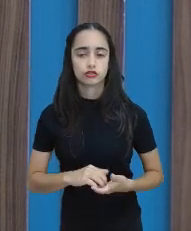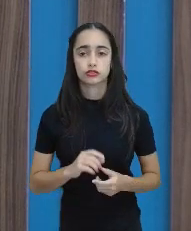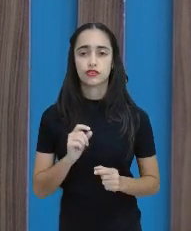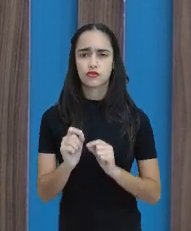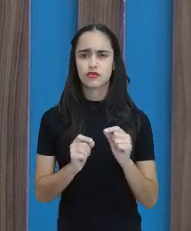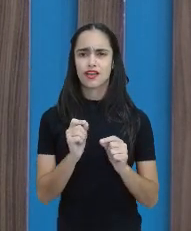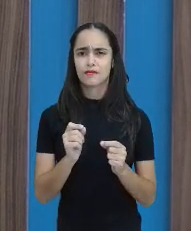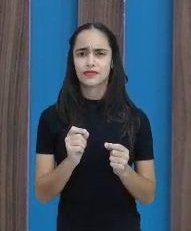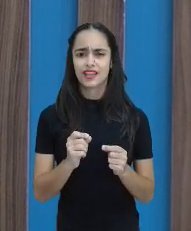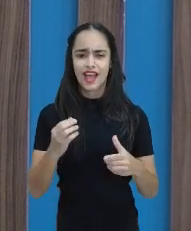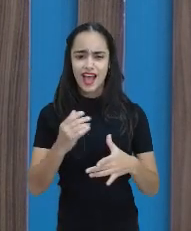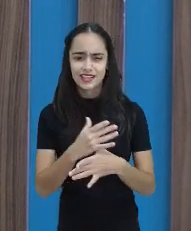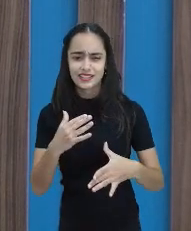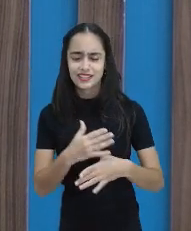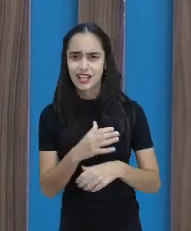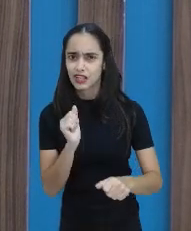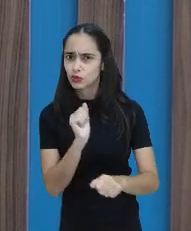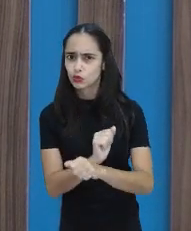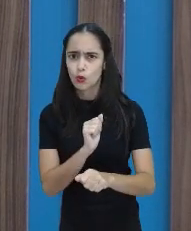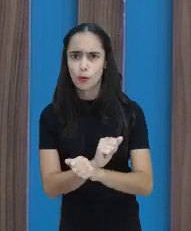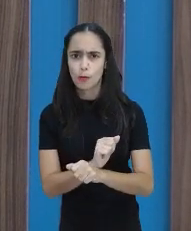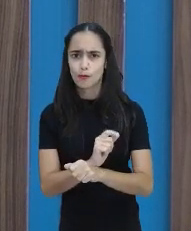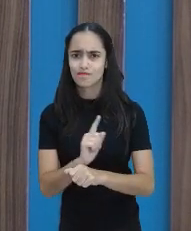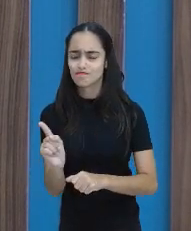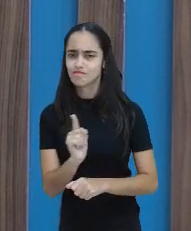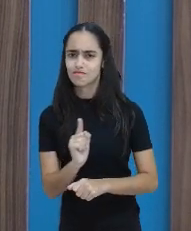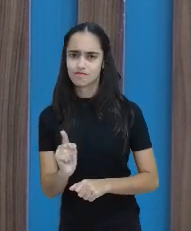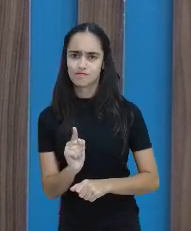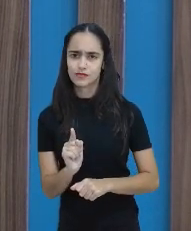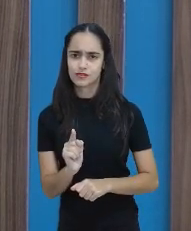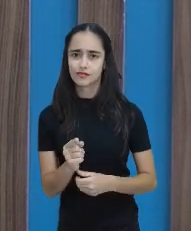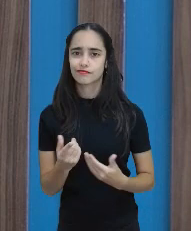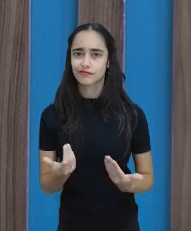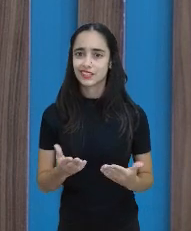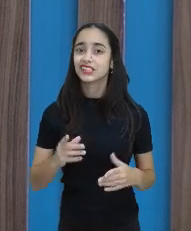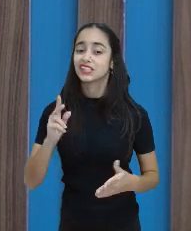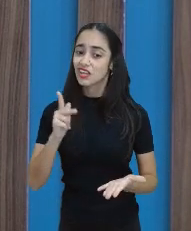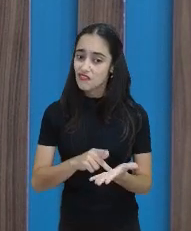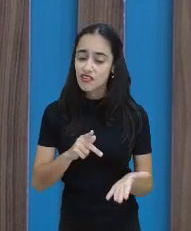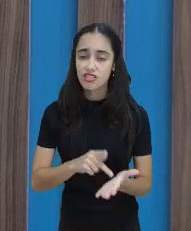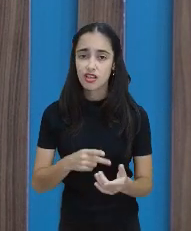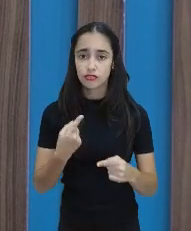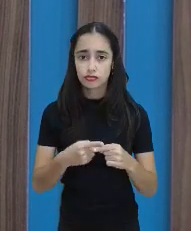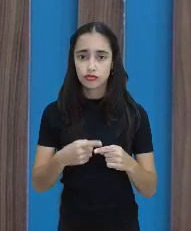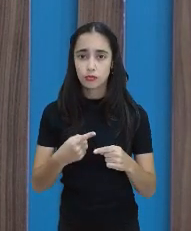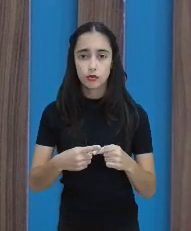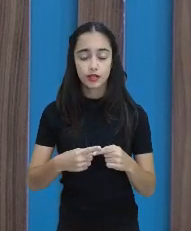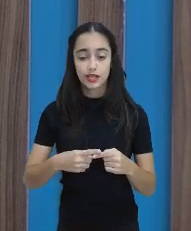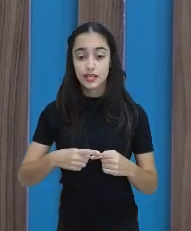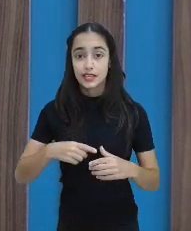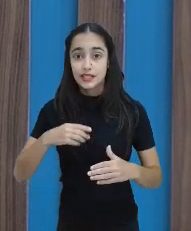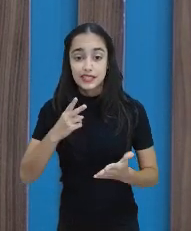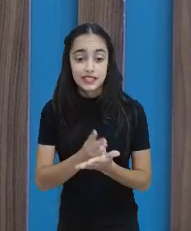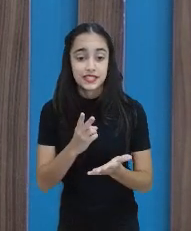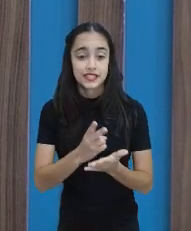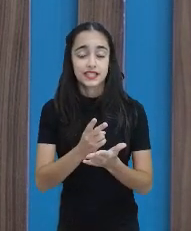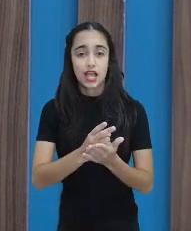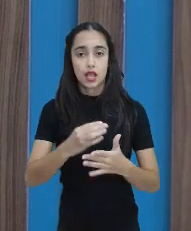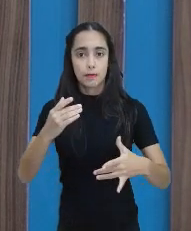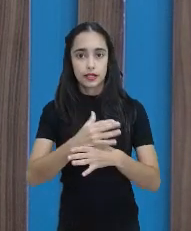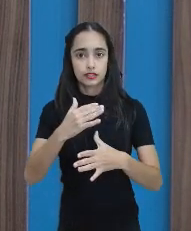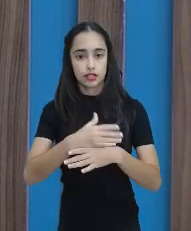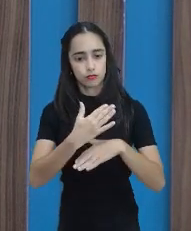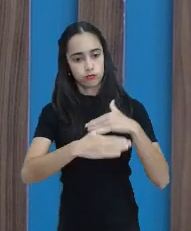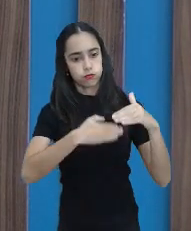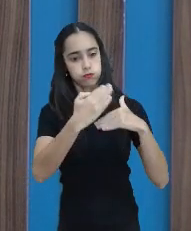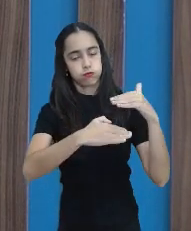num centro urbano que cada vez mais vai tendo demandas, vai crescendo, né? aumento não só populacional, de